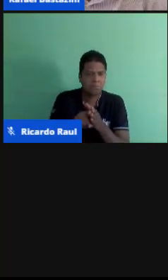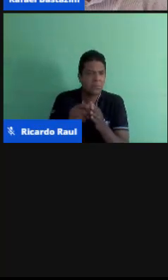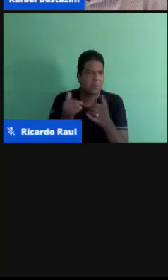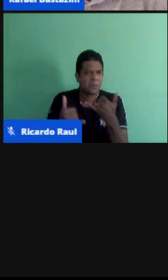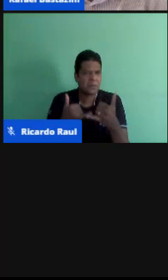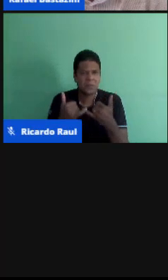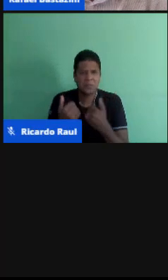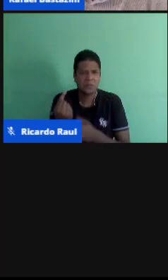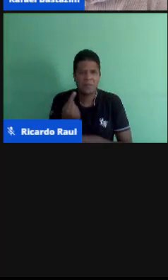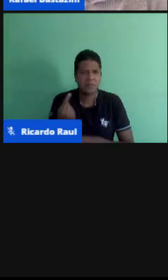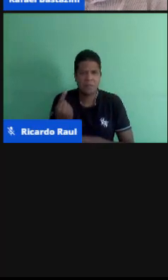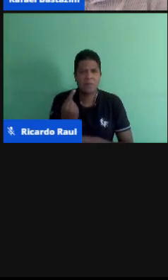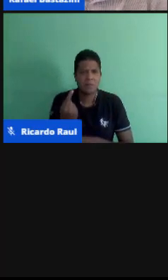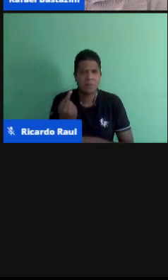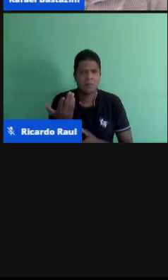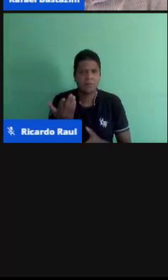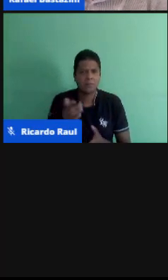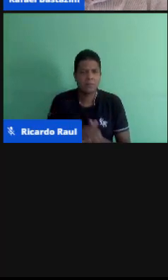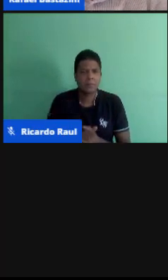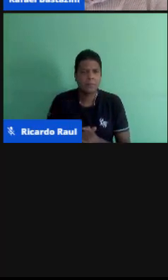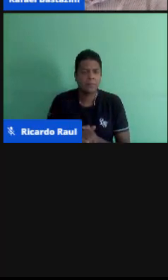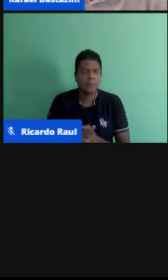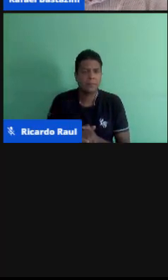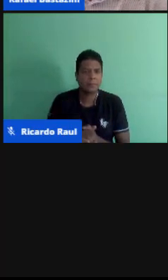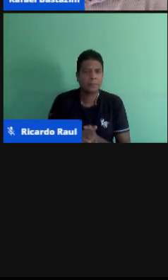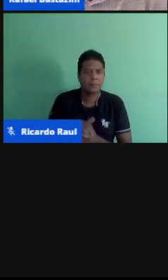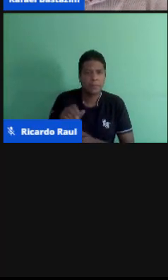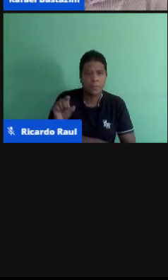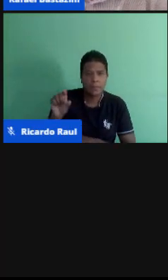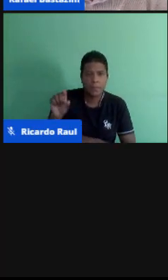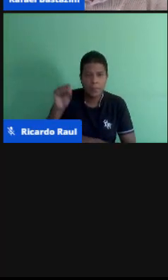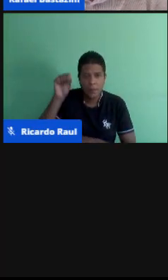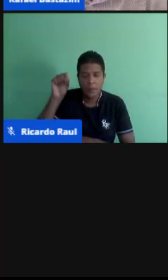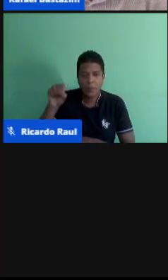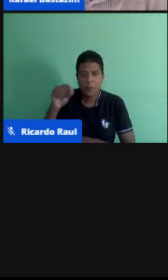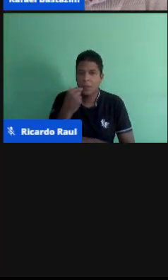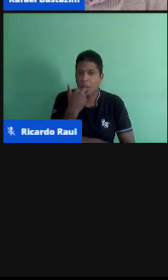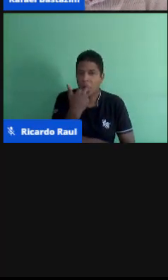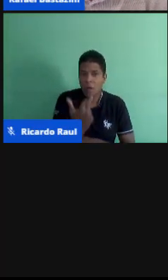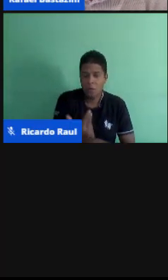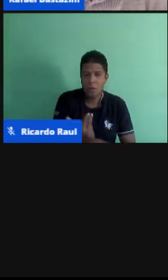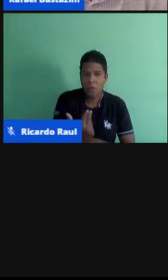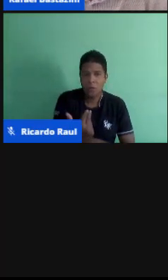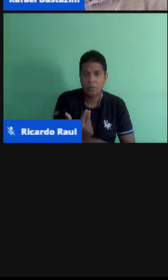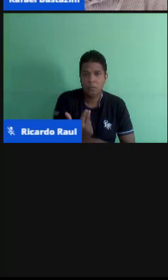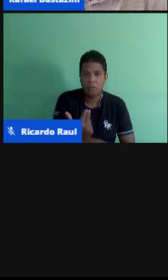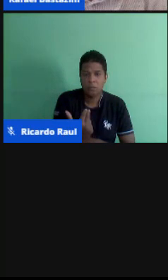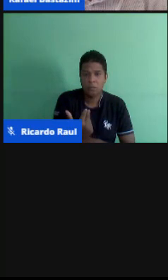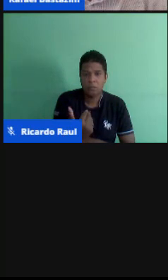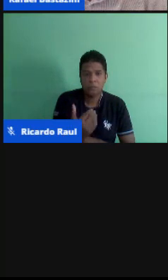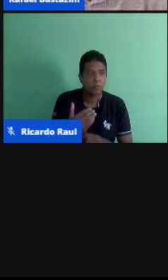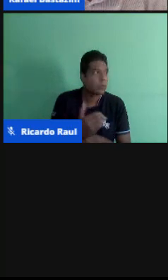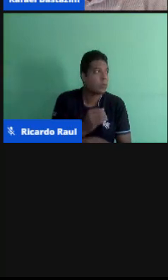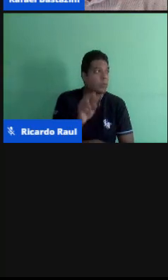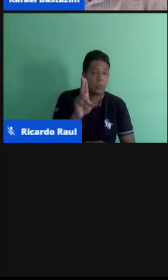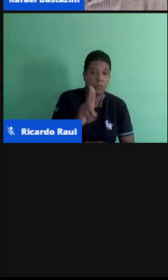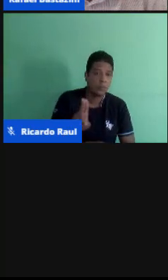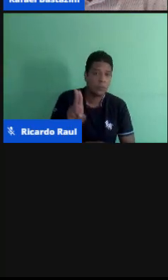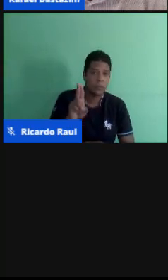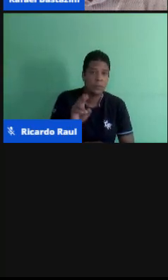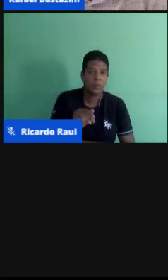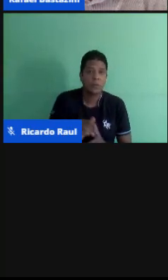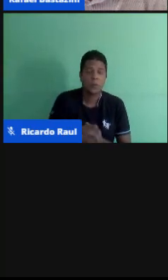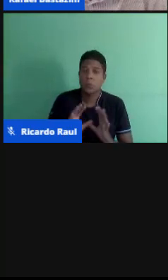isso sozinho também e eu cheguei. E aí você pega essas cores, coloca na classe que você utilizou. Eu